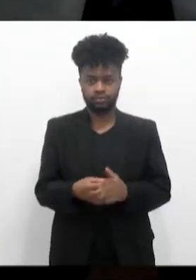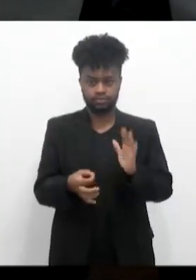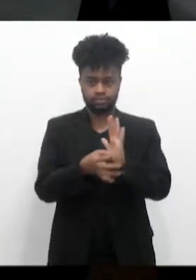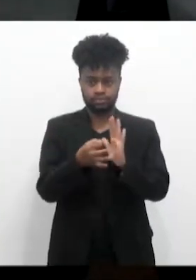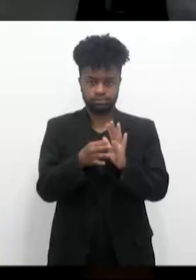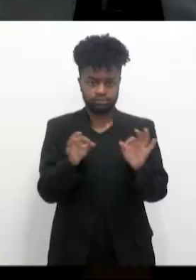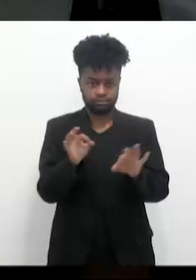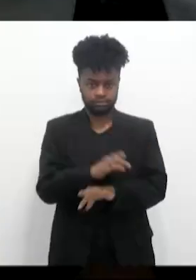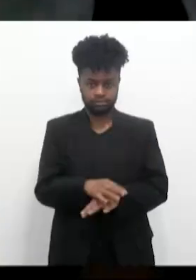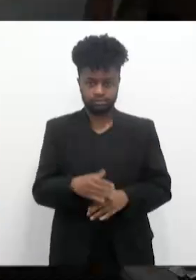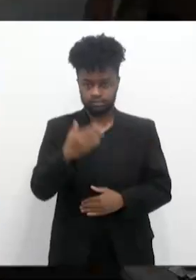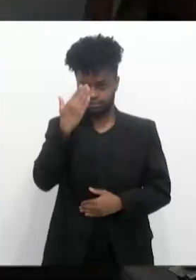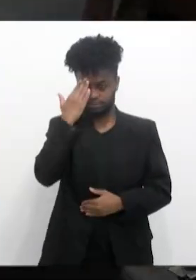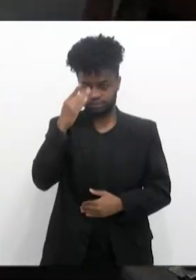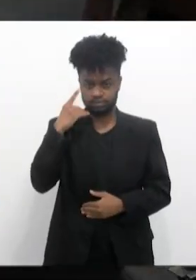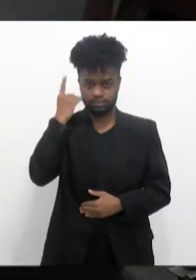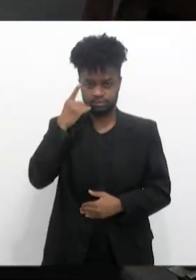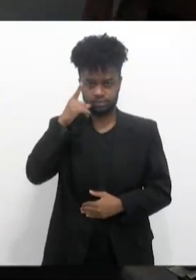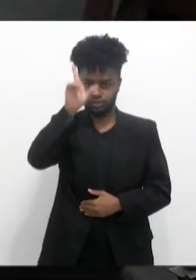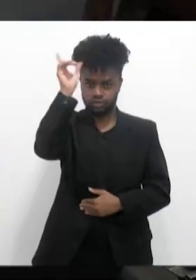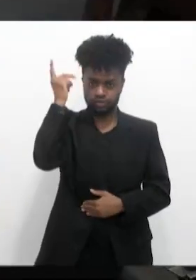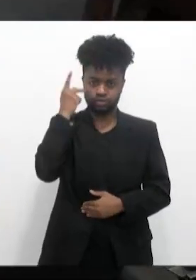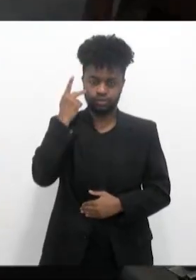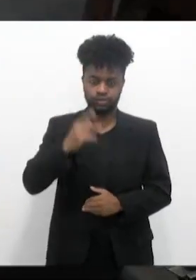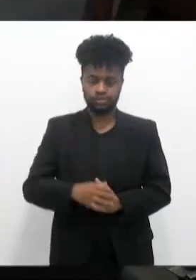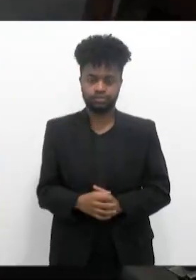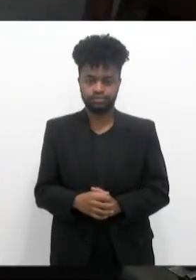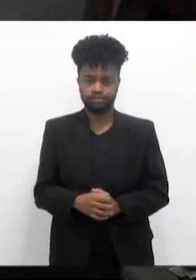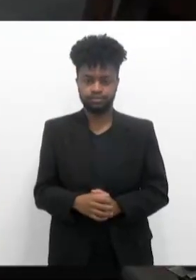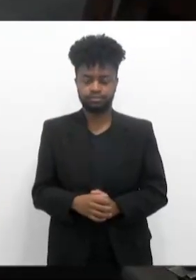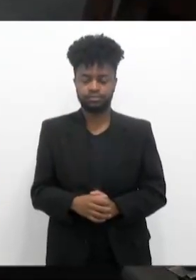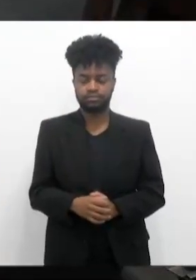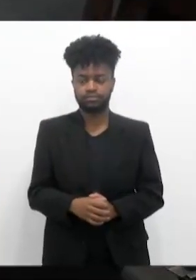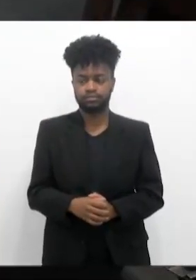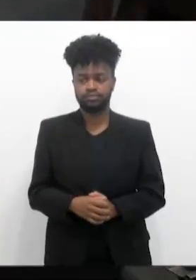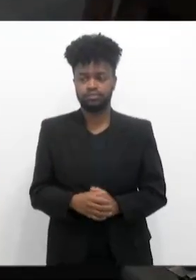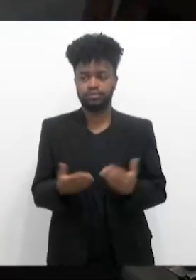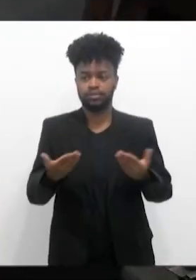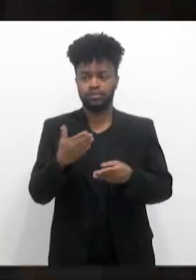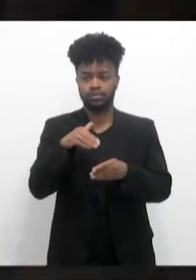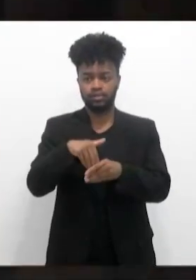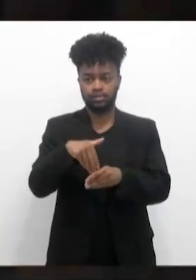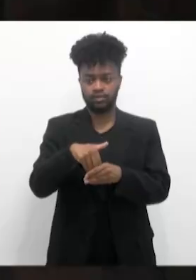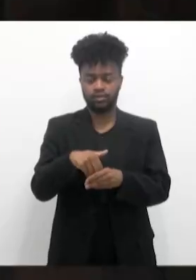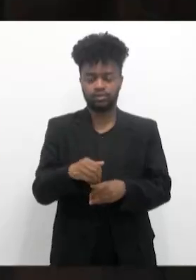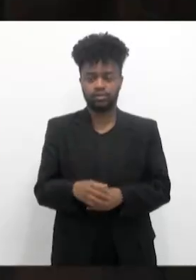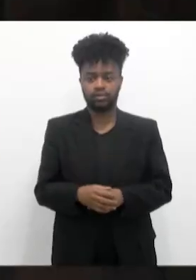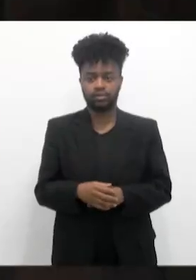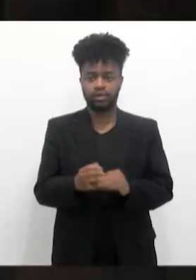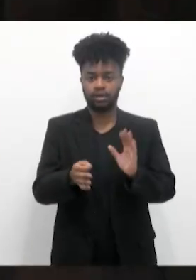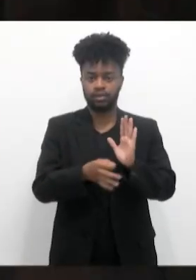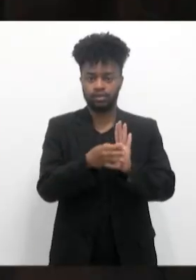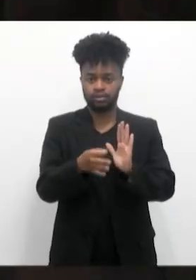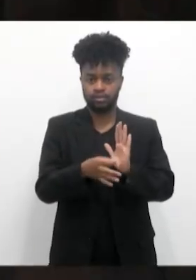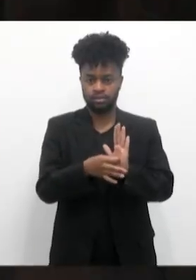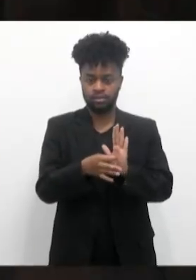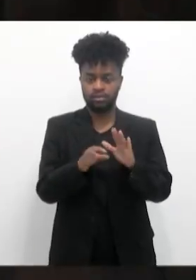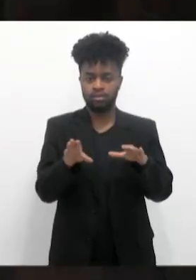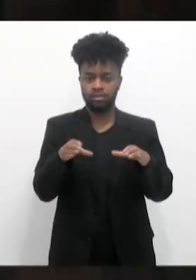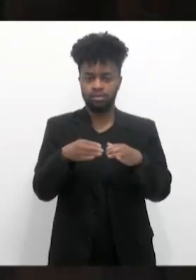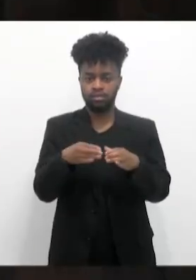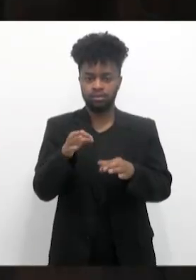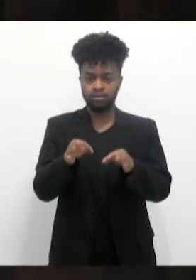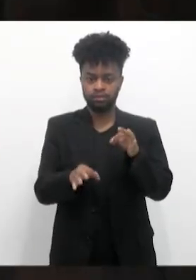senhor presidente. Obrigado, deputado Luiz Paulo. Em votação, o parecer da